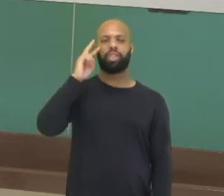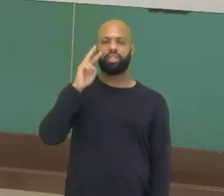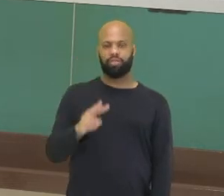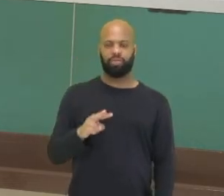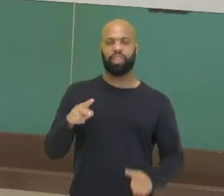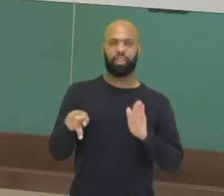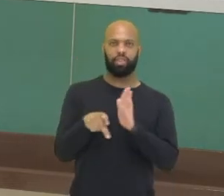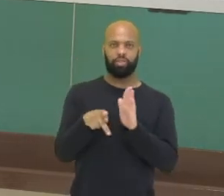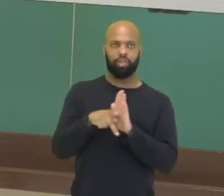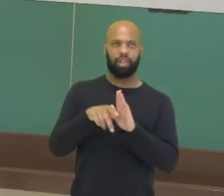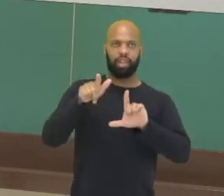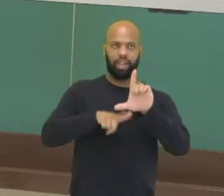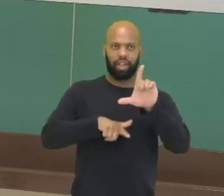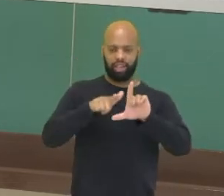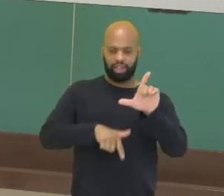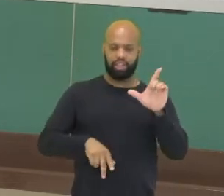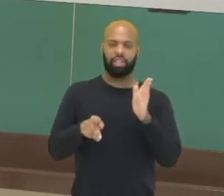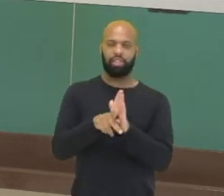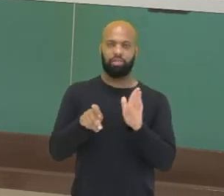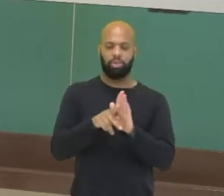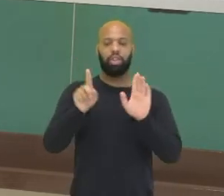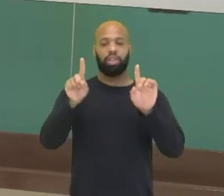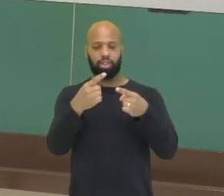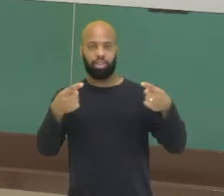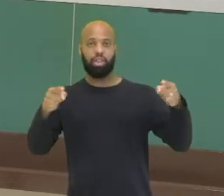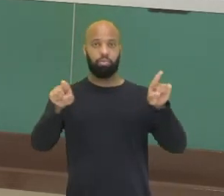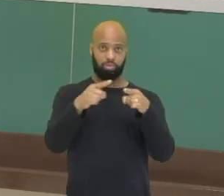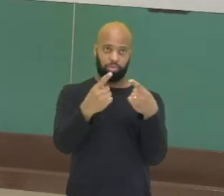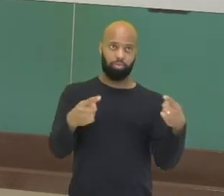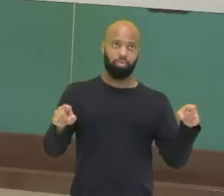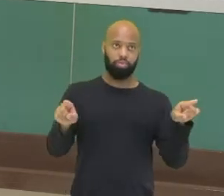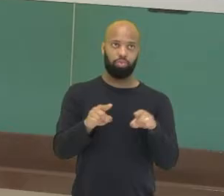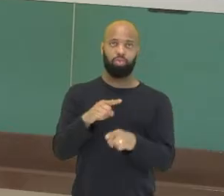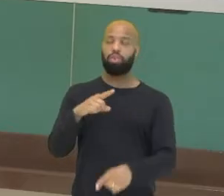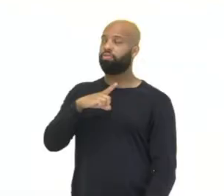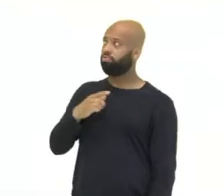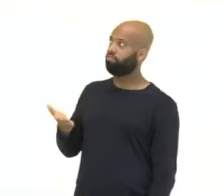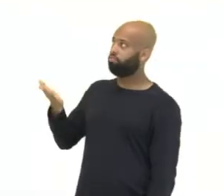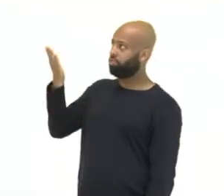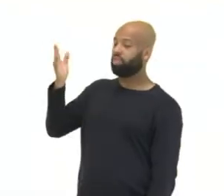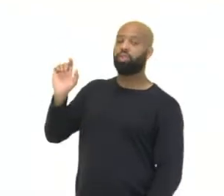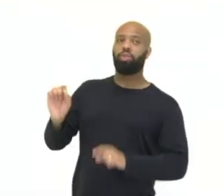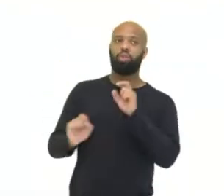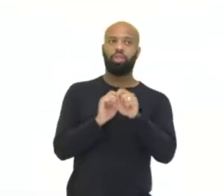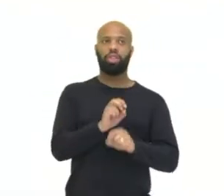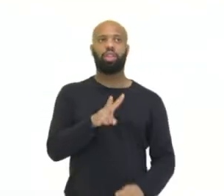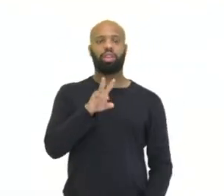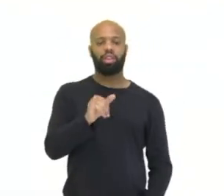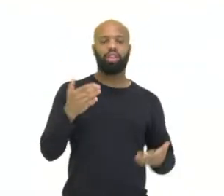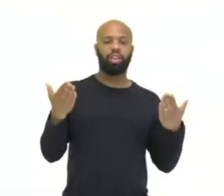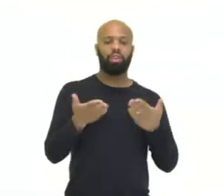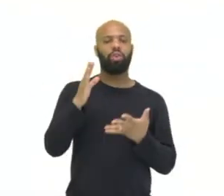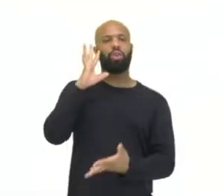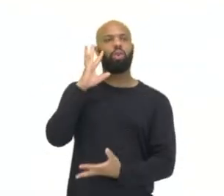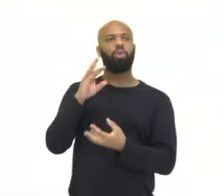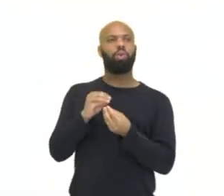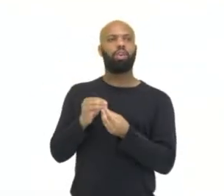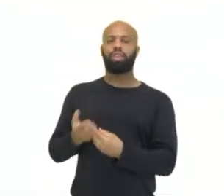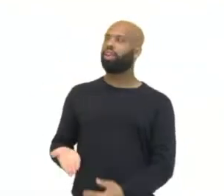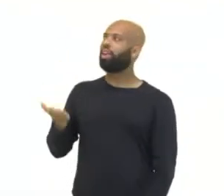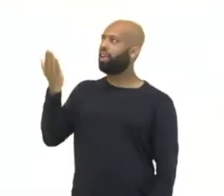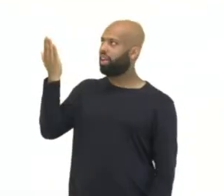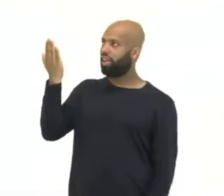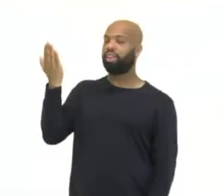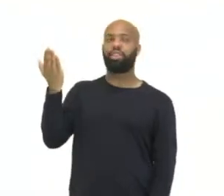nacional brasileiro, pode acessar o QR Code, ouvir o hino nacional brasileiro, vamos interpretar, portanto, a